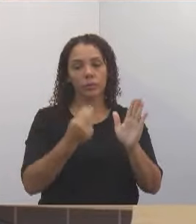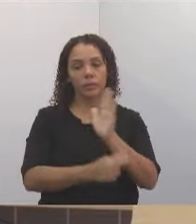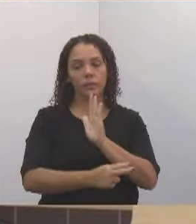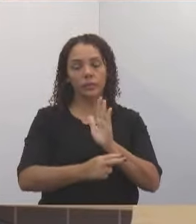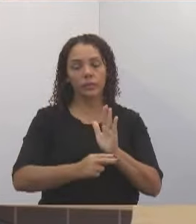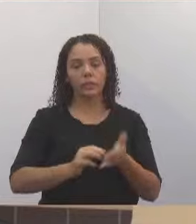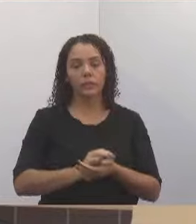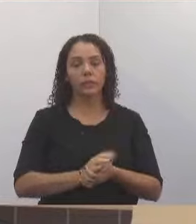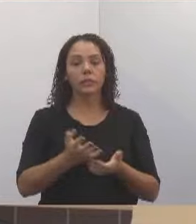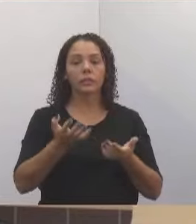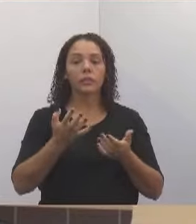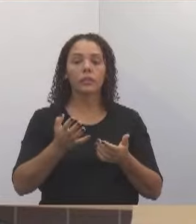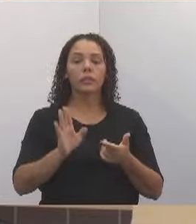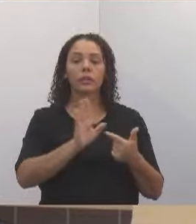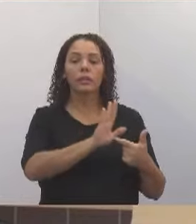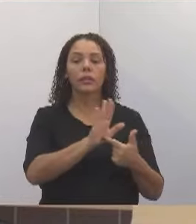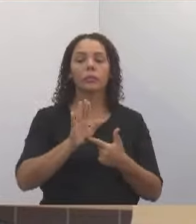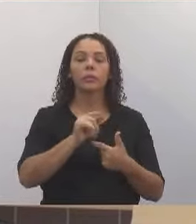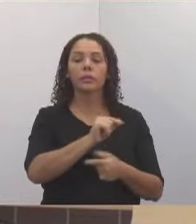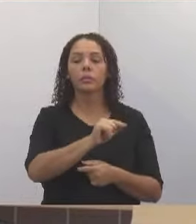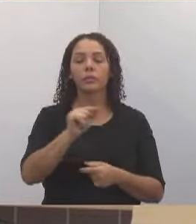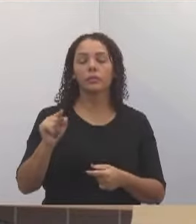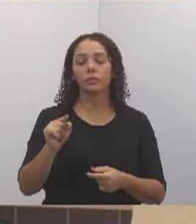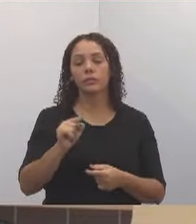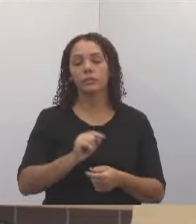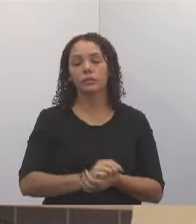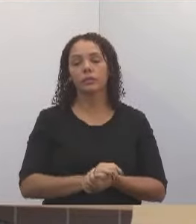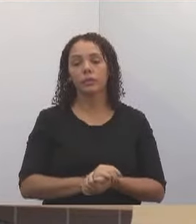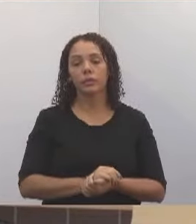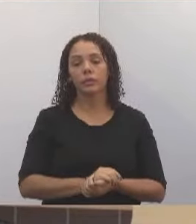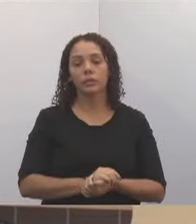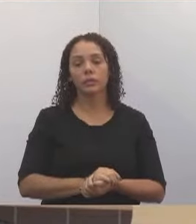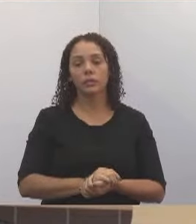Então eu quero dizer a todos vocês que